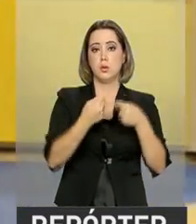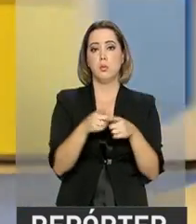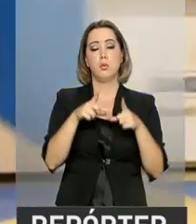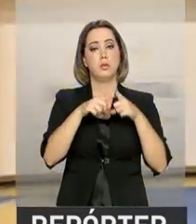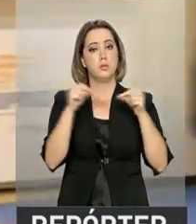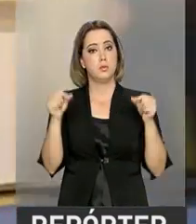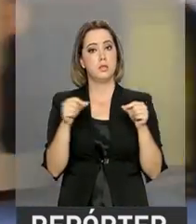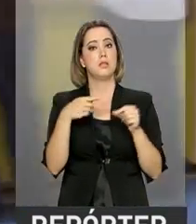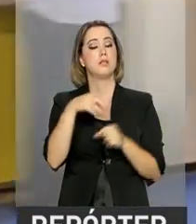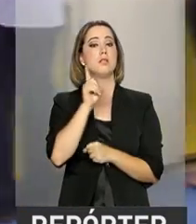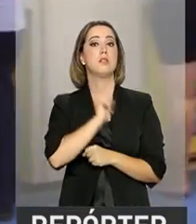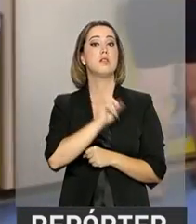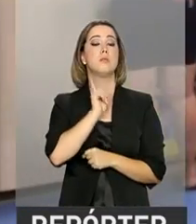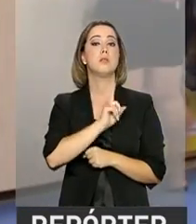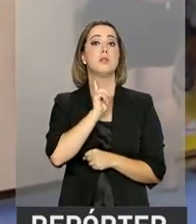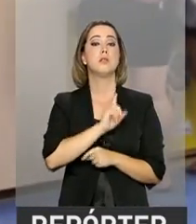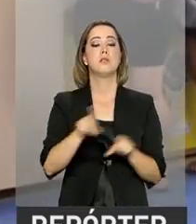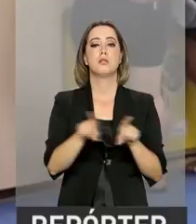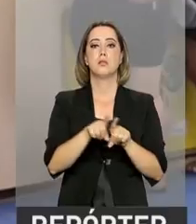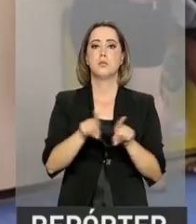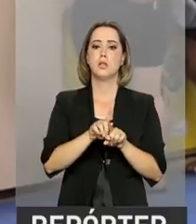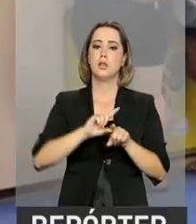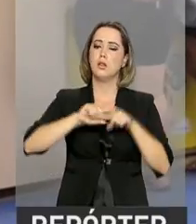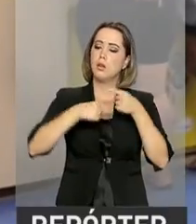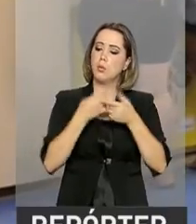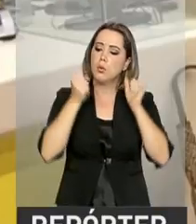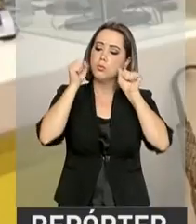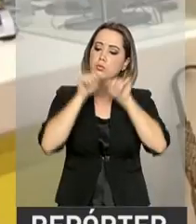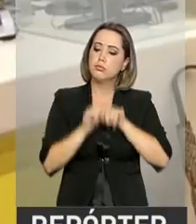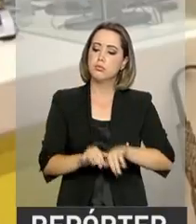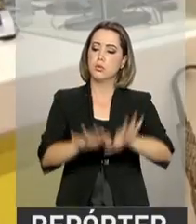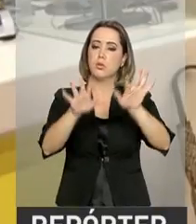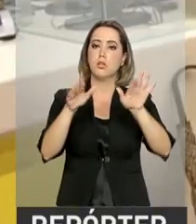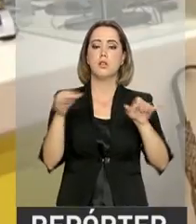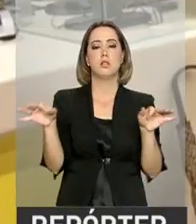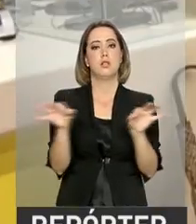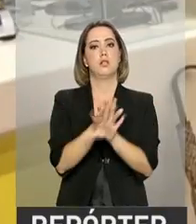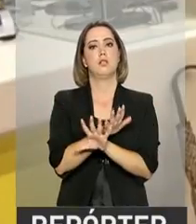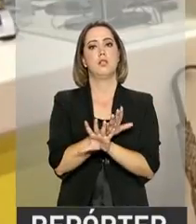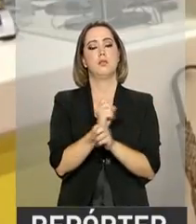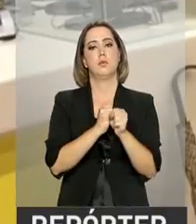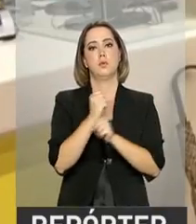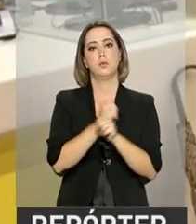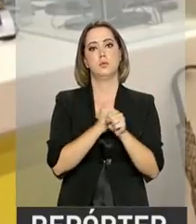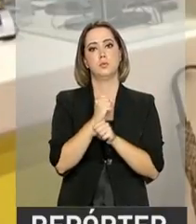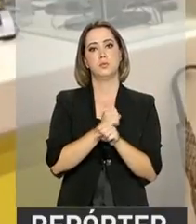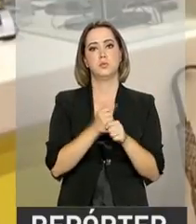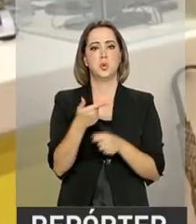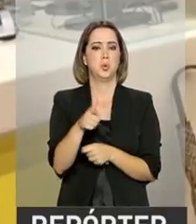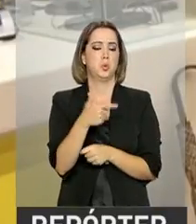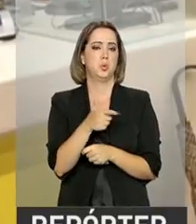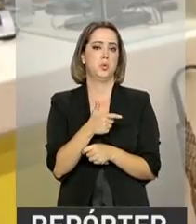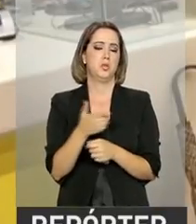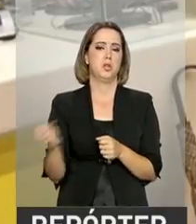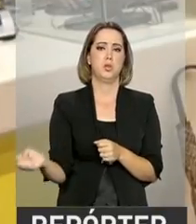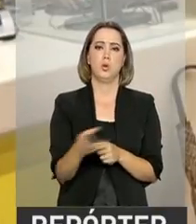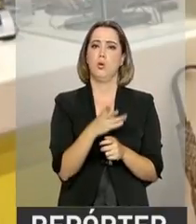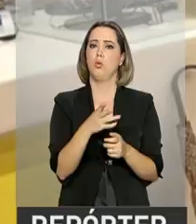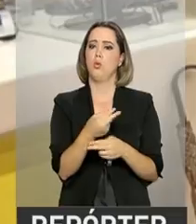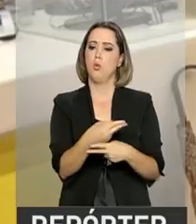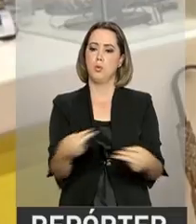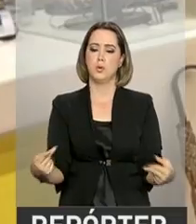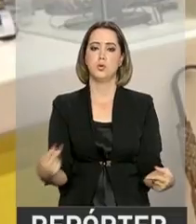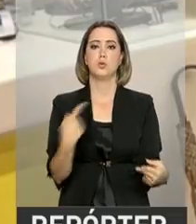e Belo Horizonte a meta é chegar a todos os estados do país até o fim do ano os Correios não vão investir em equipamentos já que a